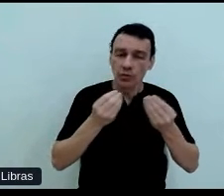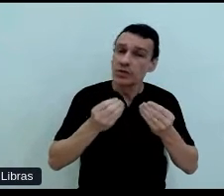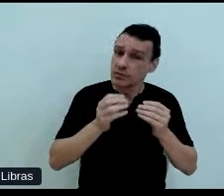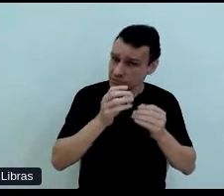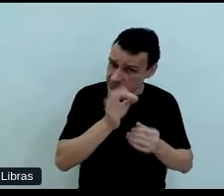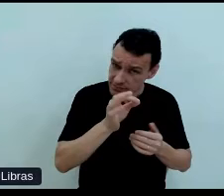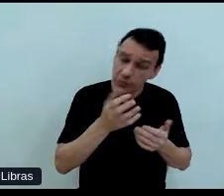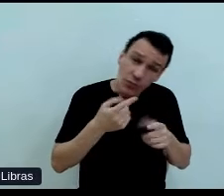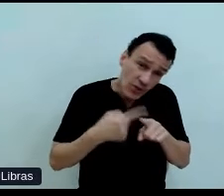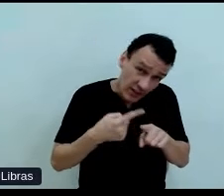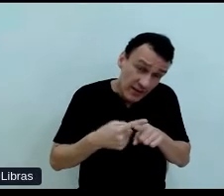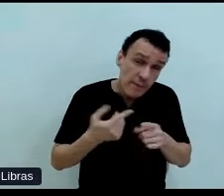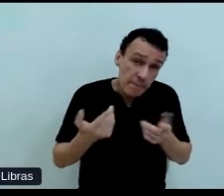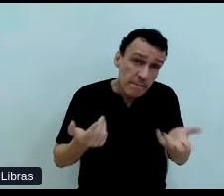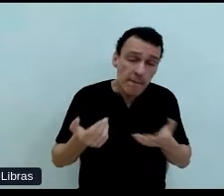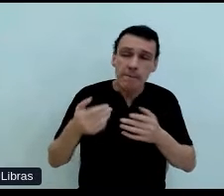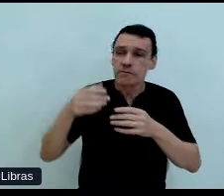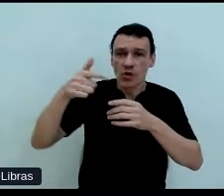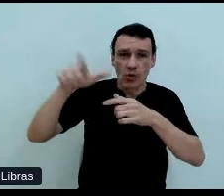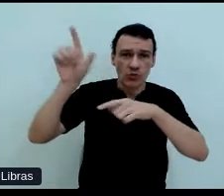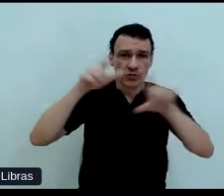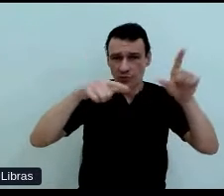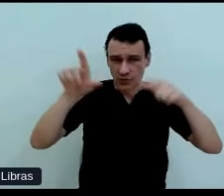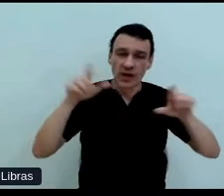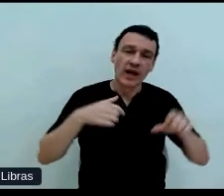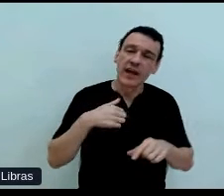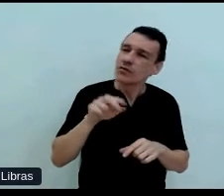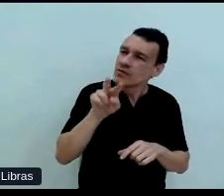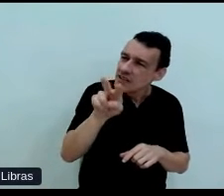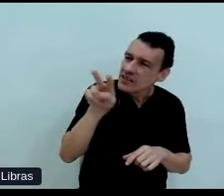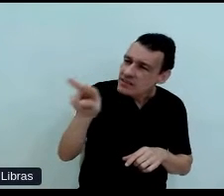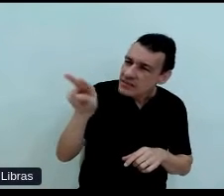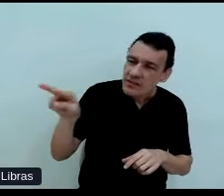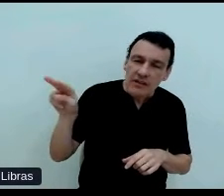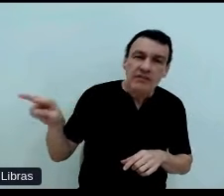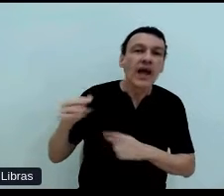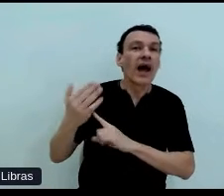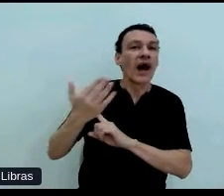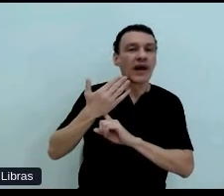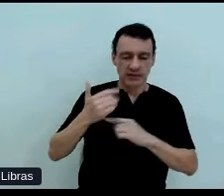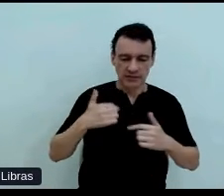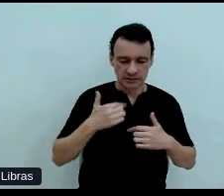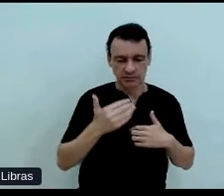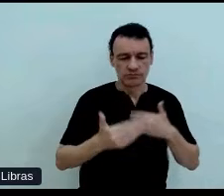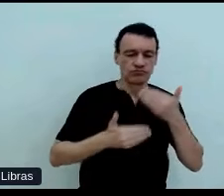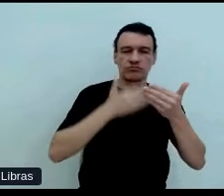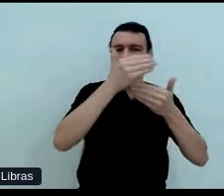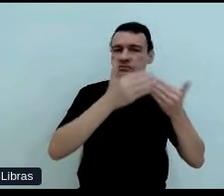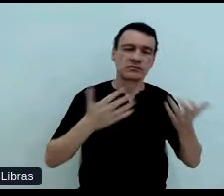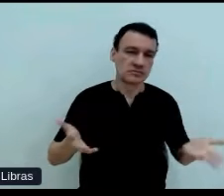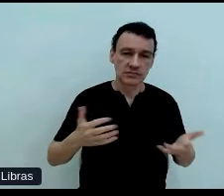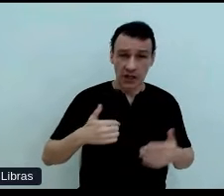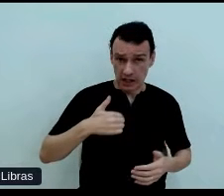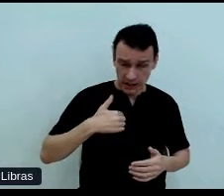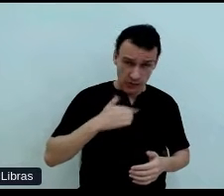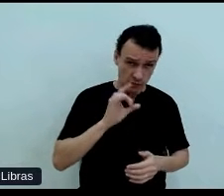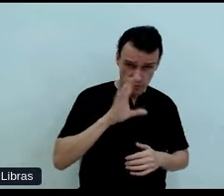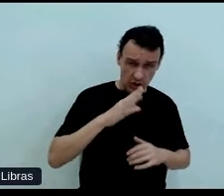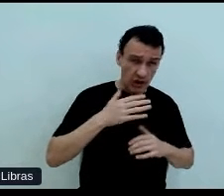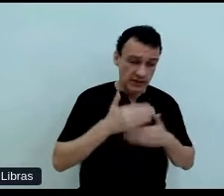gente começa realmente trazer esse desenvolvimento. A gente não tem que trazer um desenvolvimento apenas técnico,